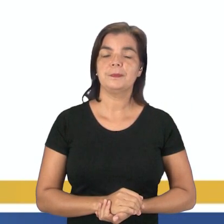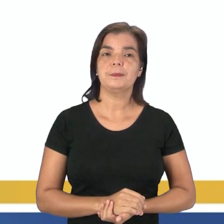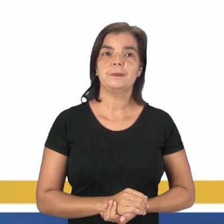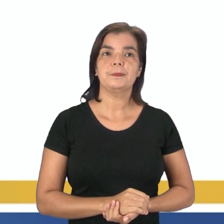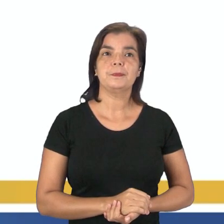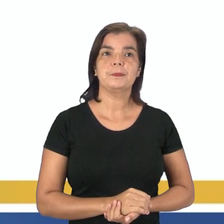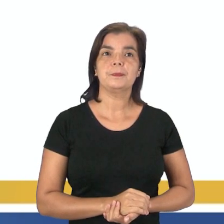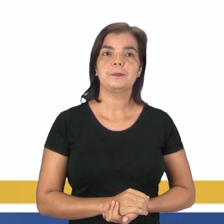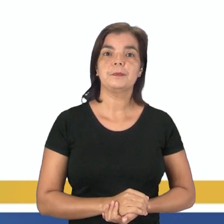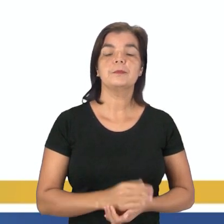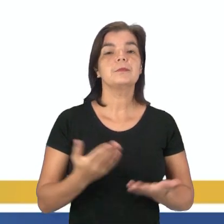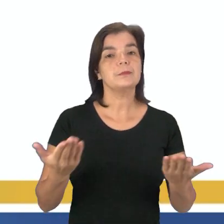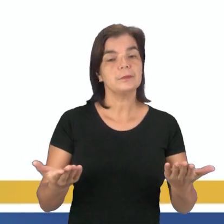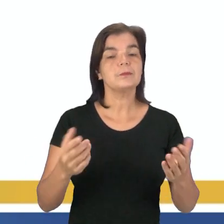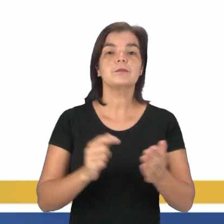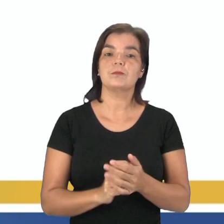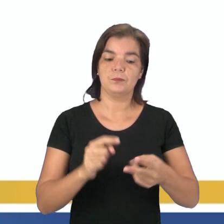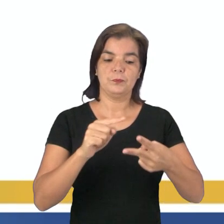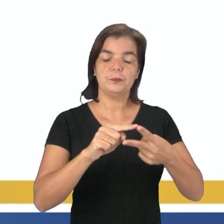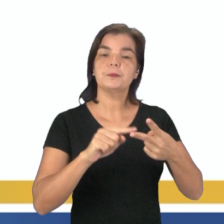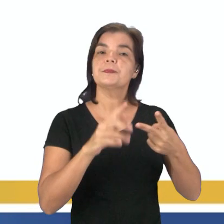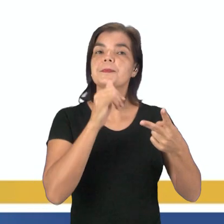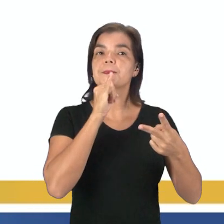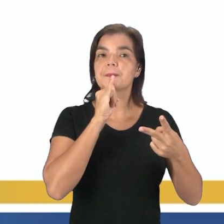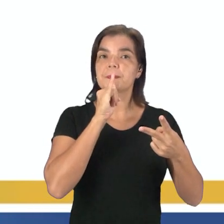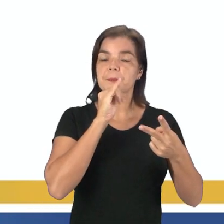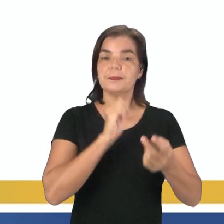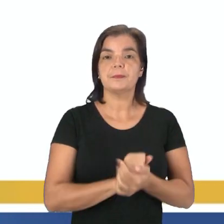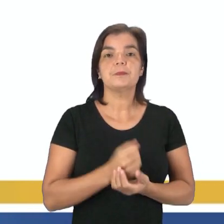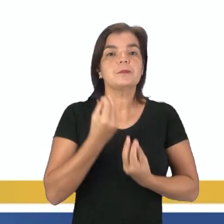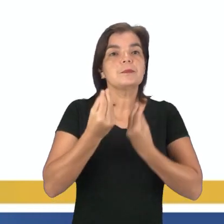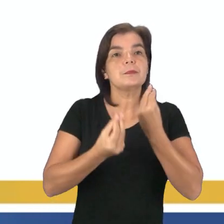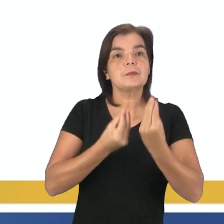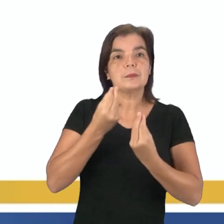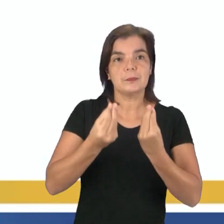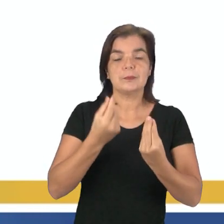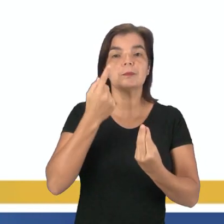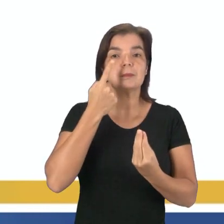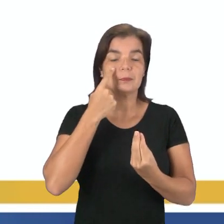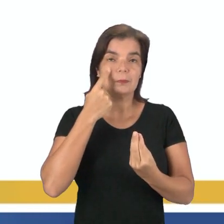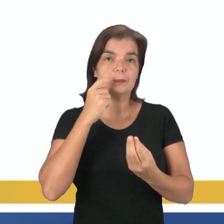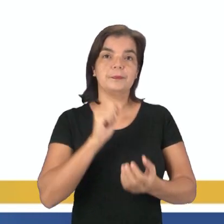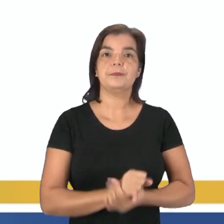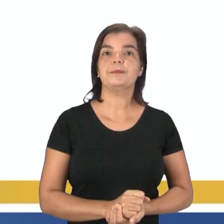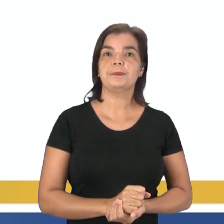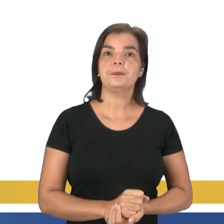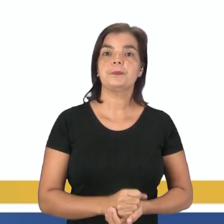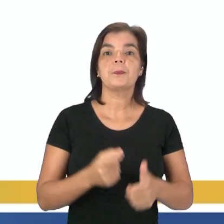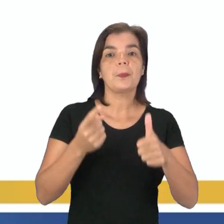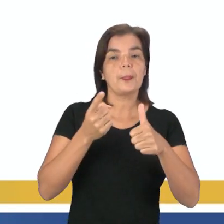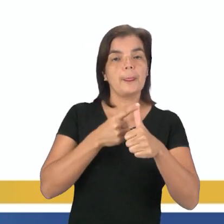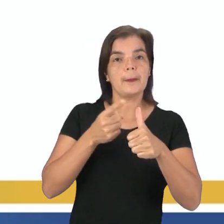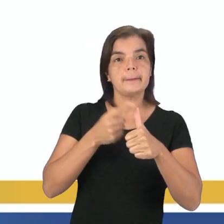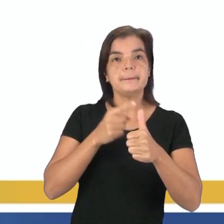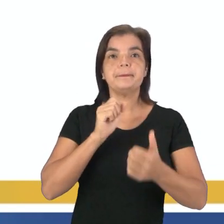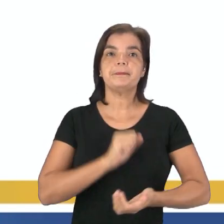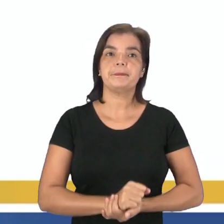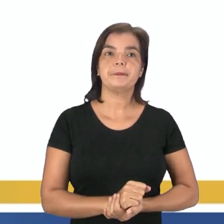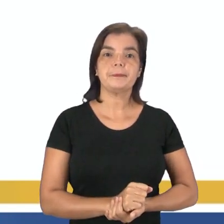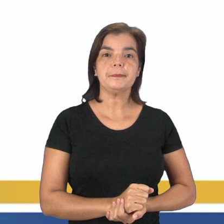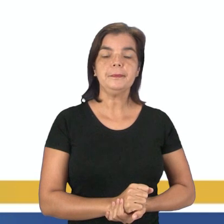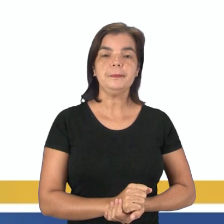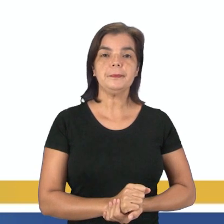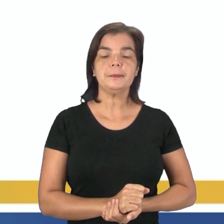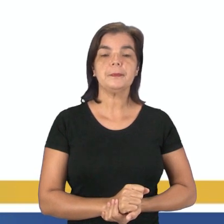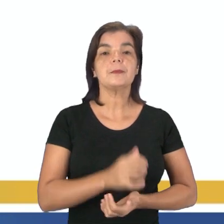determinadas culturas. E aí, eu tenho dois exemplos aqui de como a gente agrega essa identidade visual.